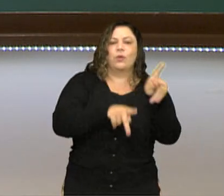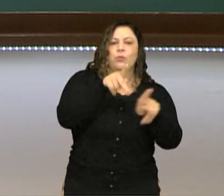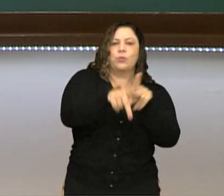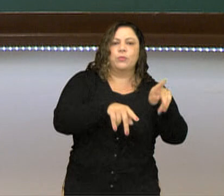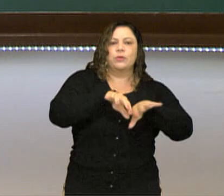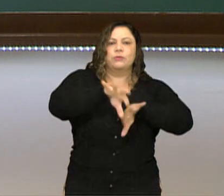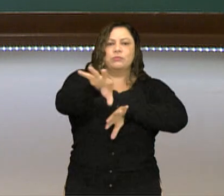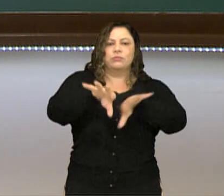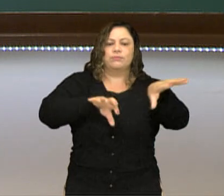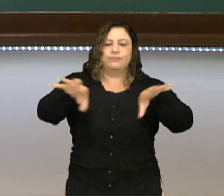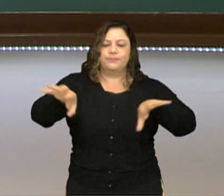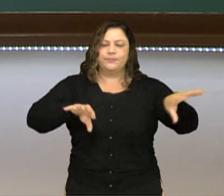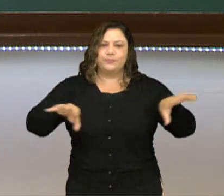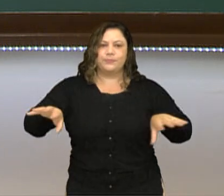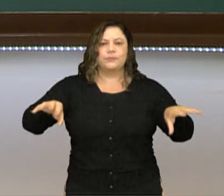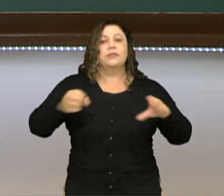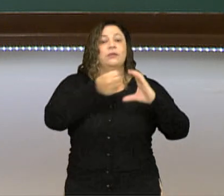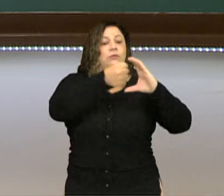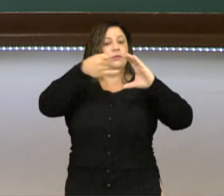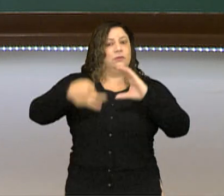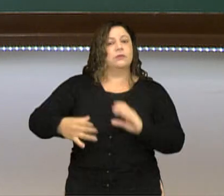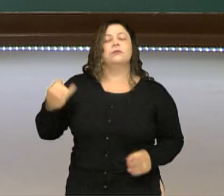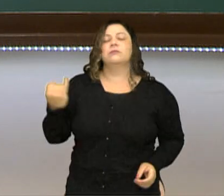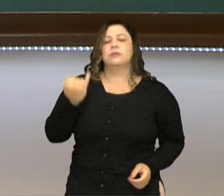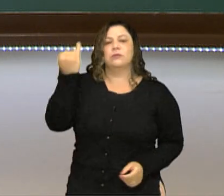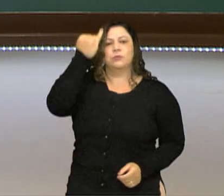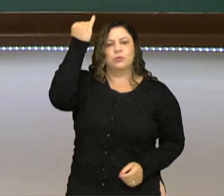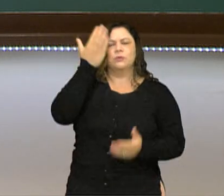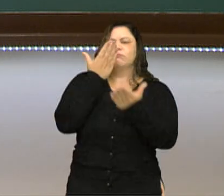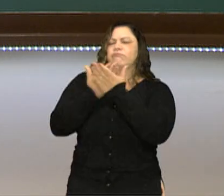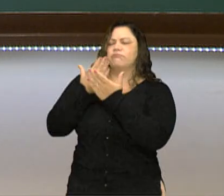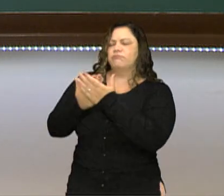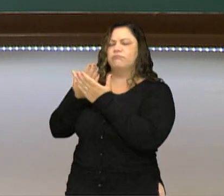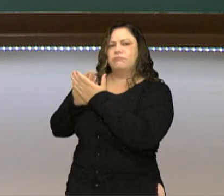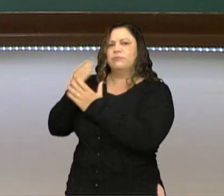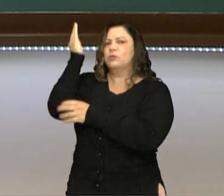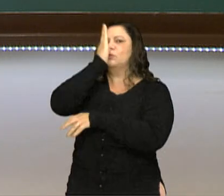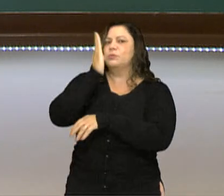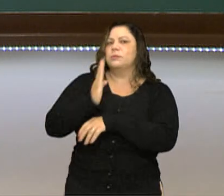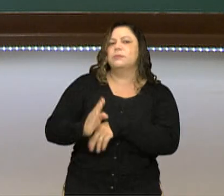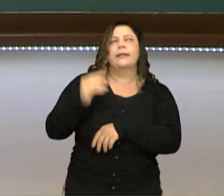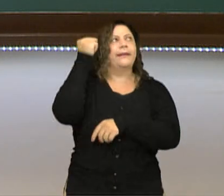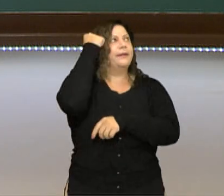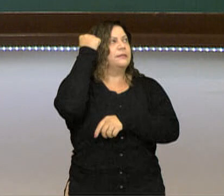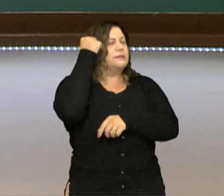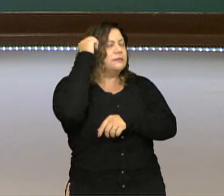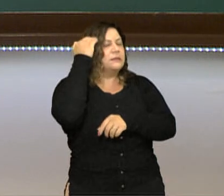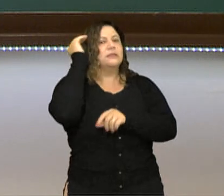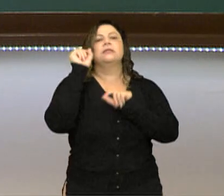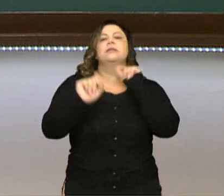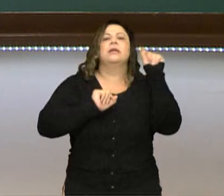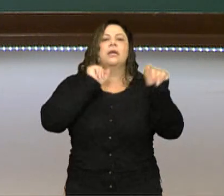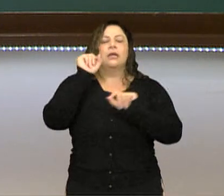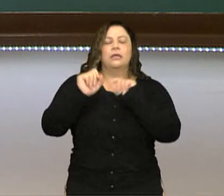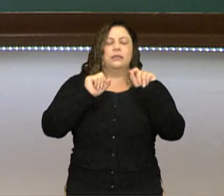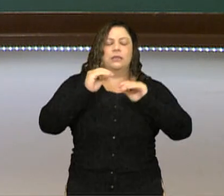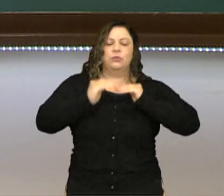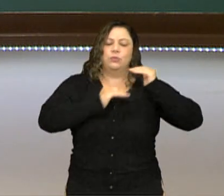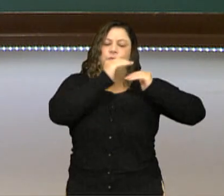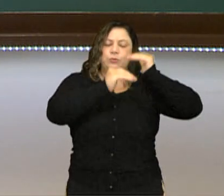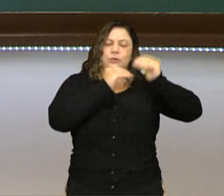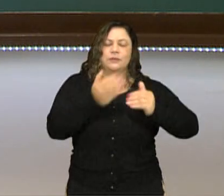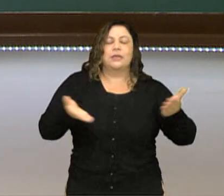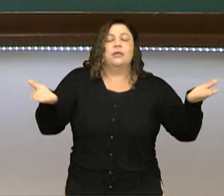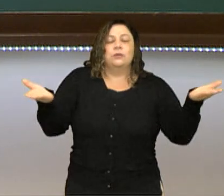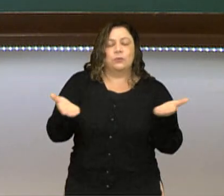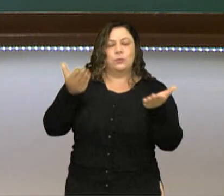são características bem importantes quando a gente estuda o Brasil, pensar e entender o processo de urbanização. E aí na aula de hoje a gente vai